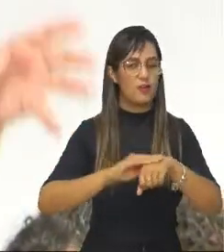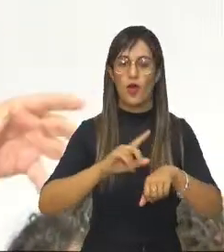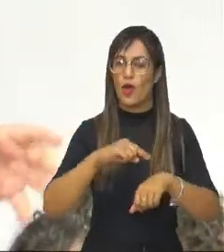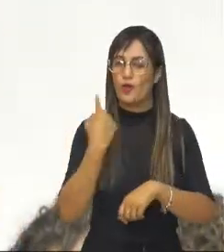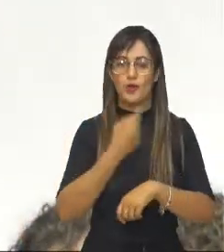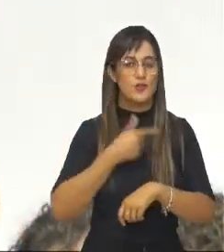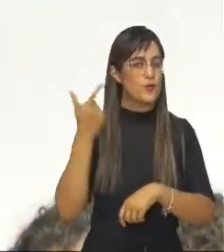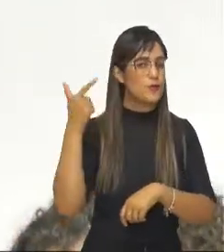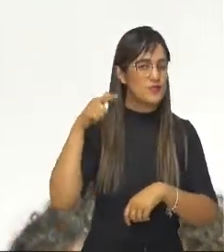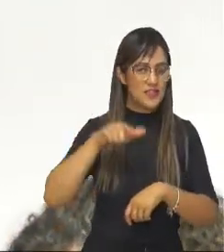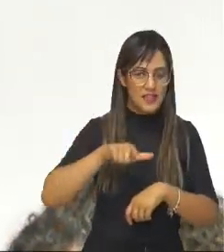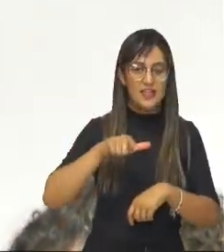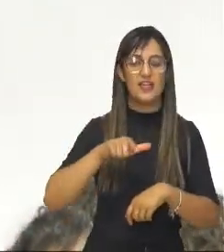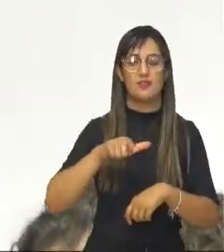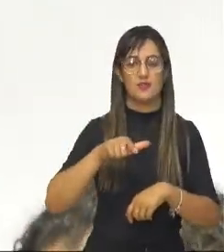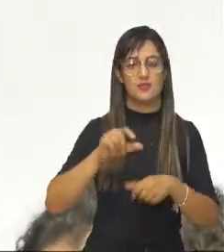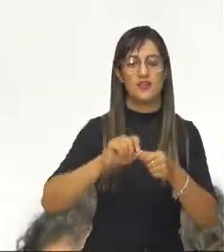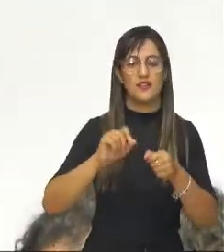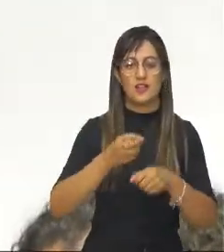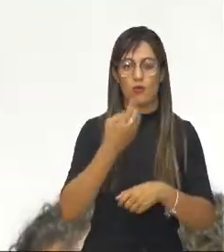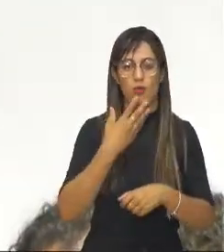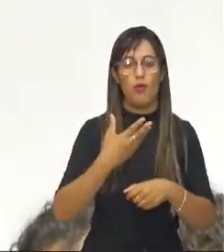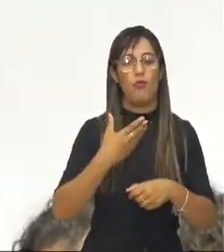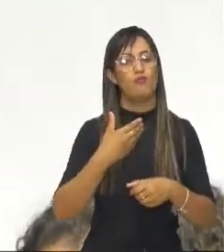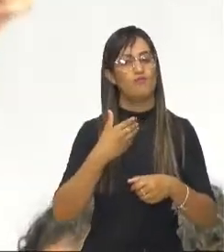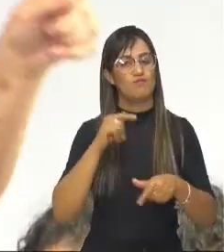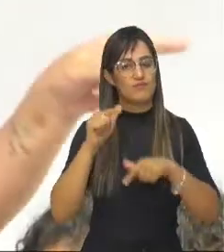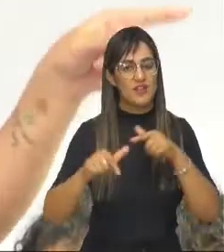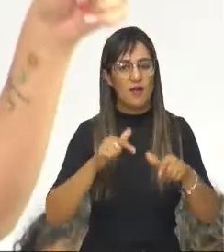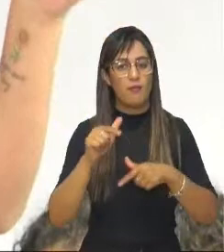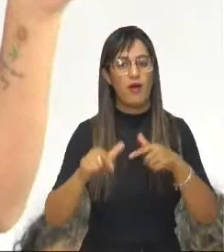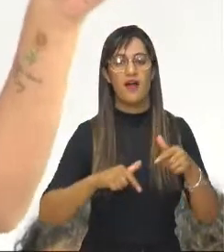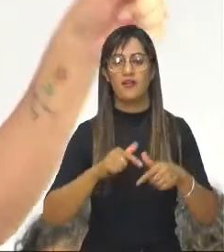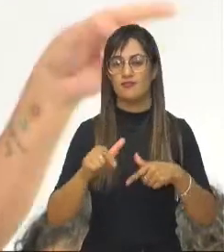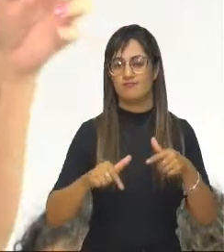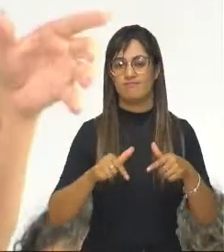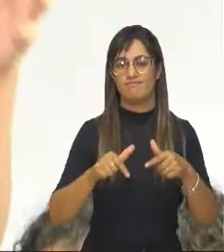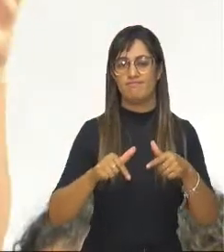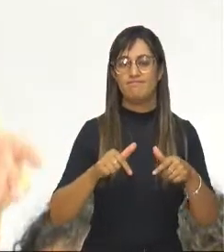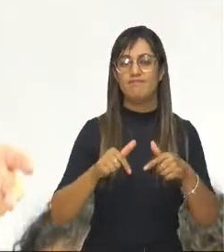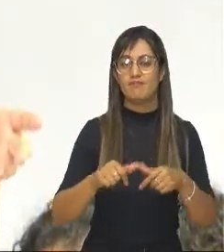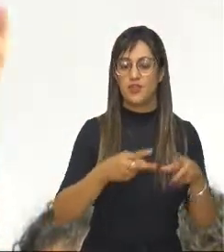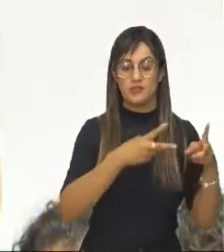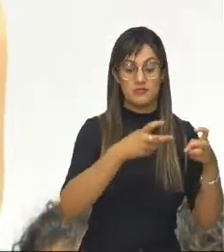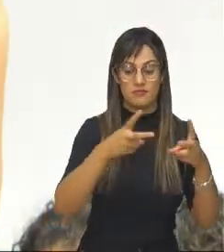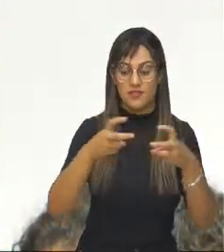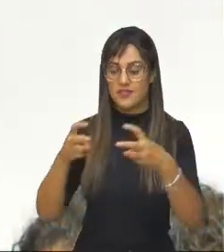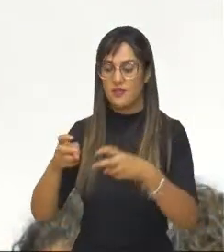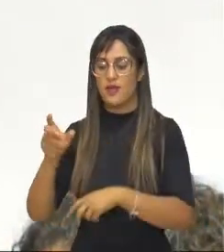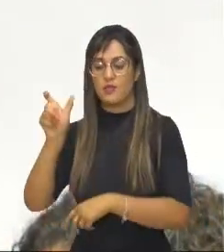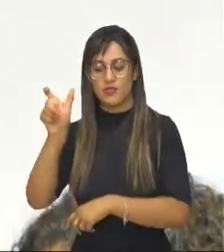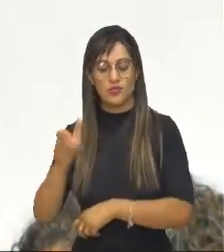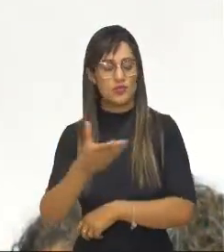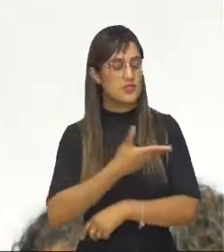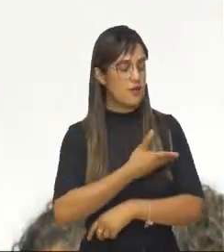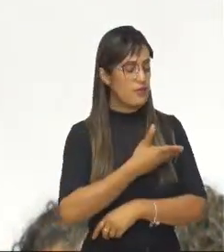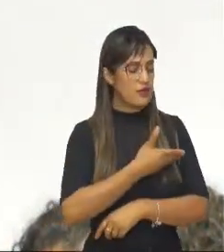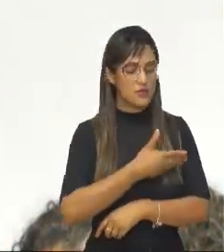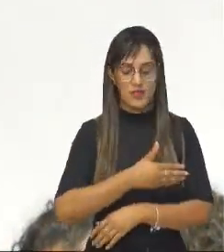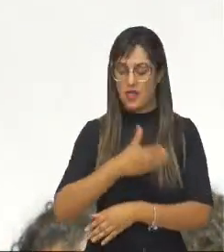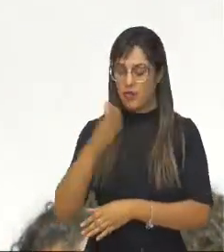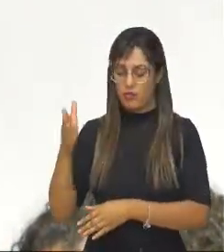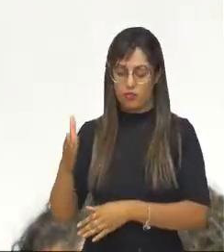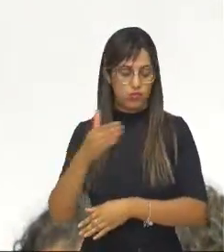nossa humanidade. Sem afeto a gente se endurece e a gente não percebe nem o colega, a colega que está do lado. Então, queria agradecer muito essa política